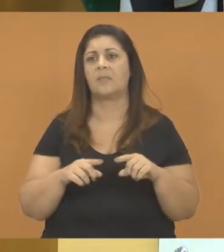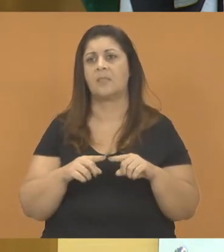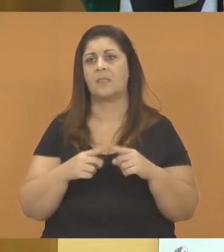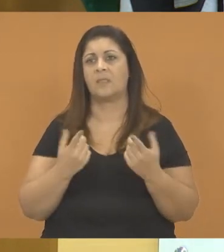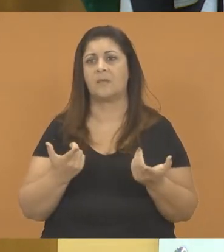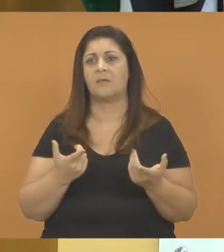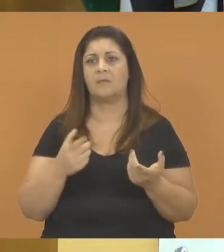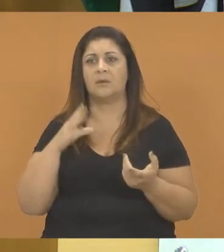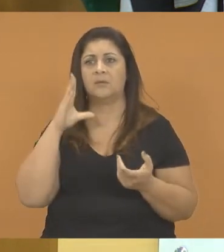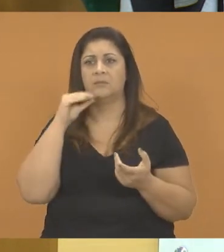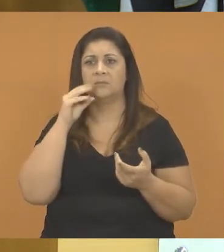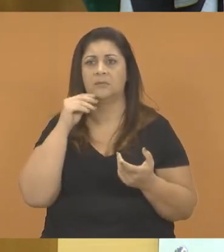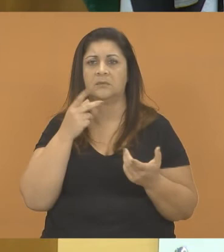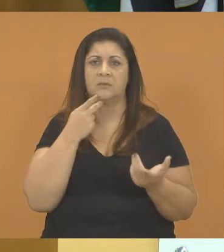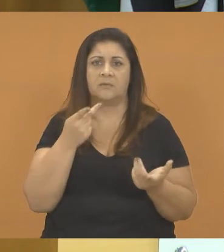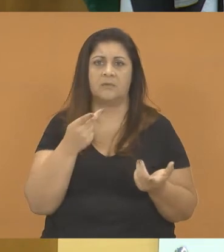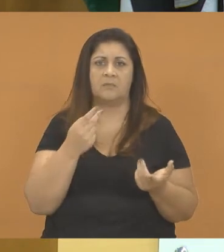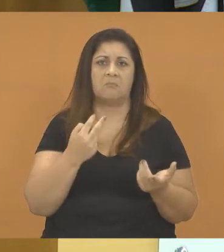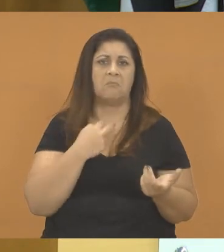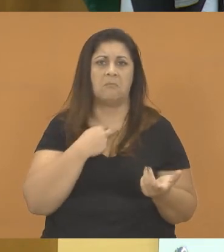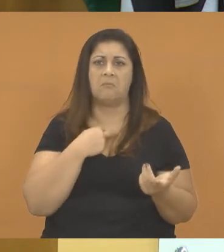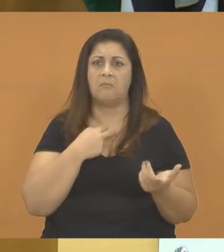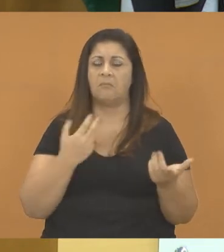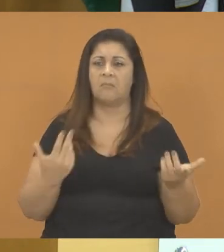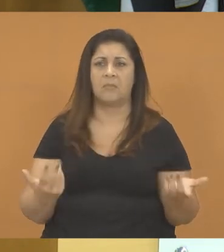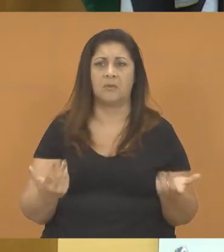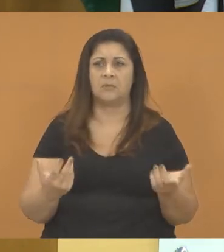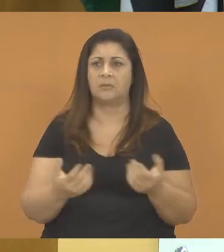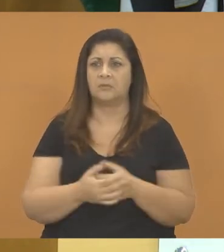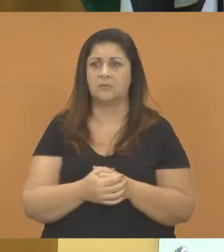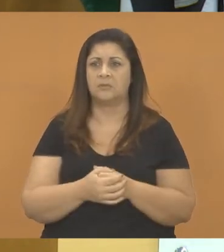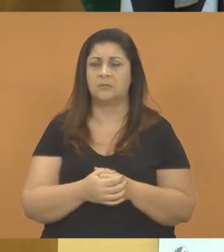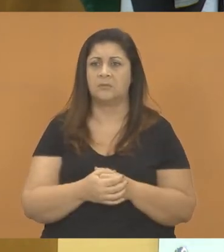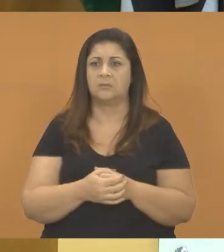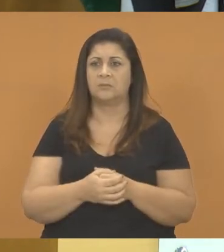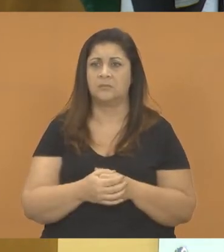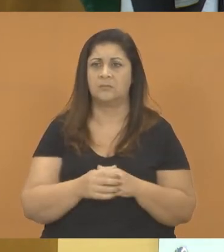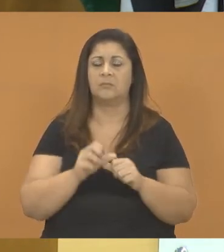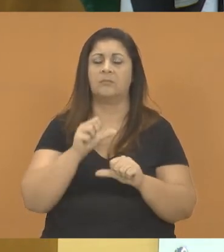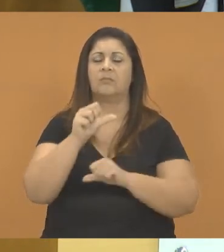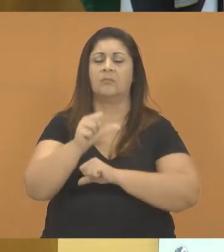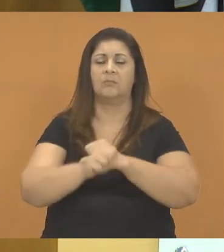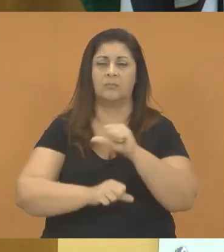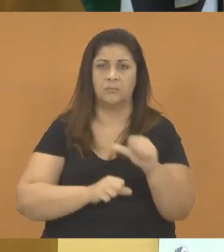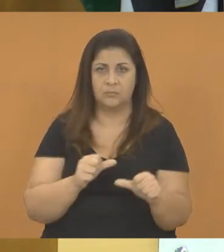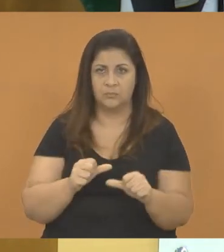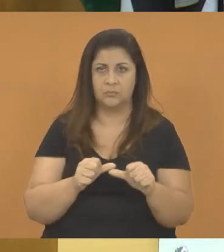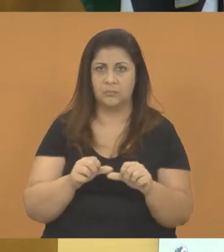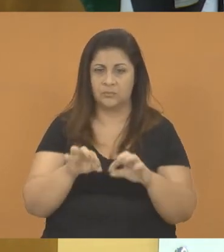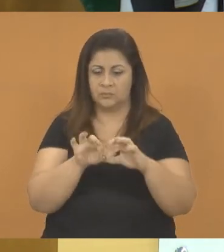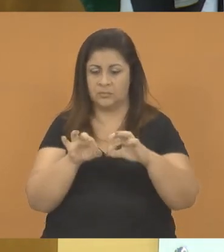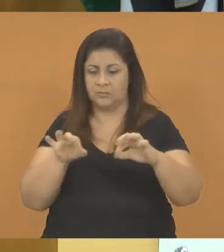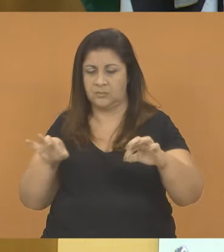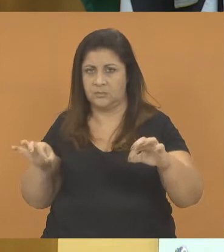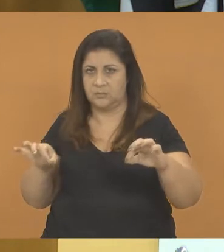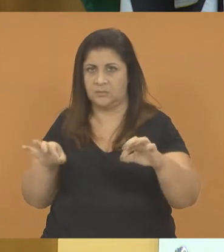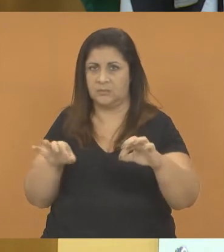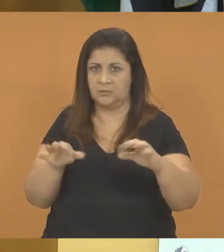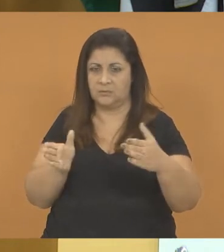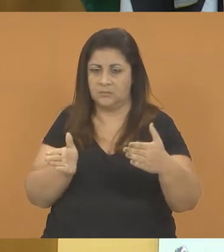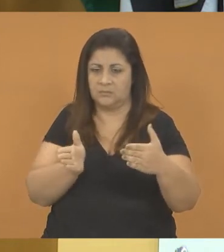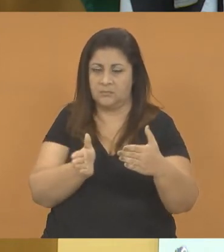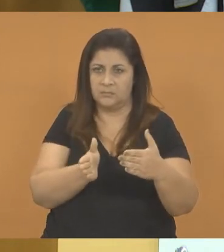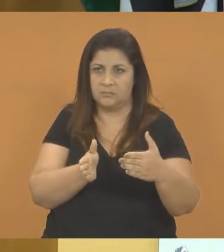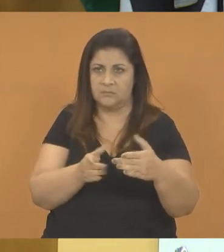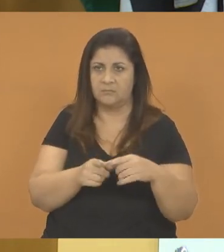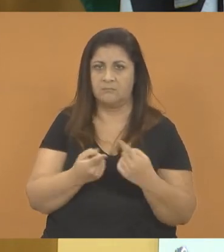mobilidade urbana se não seria possível a gente mudou se essa distância para 120 metros e mesmo assim